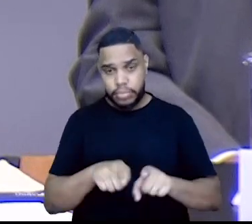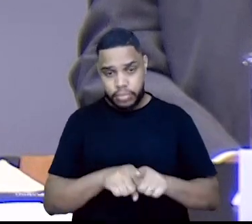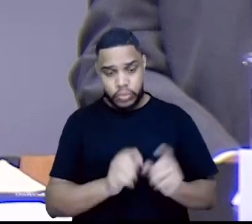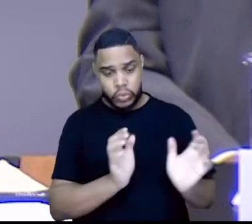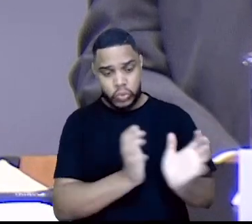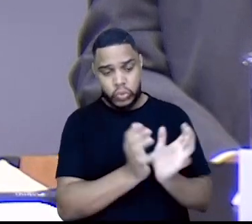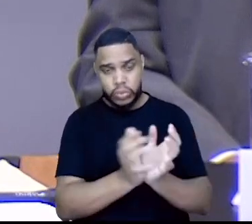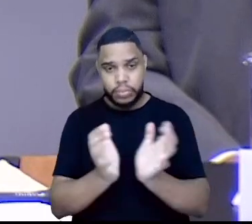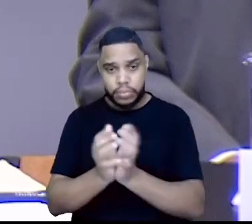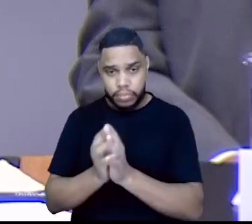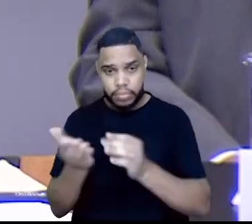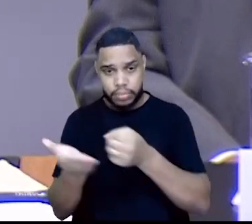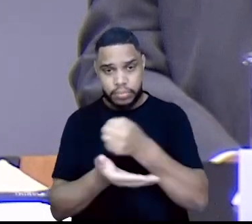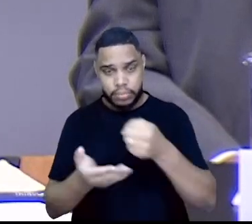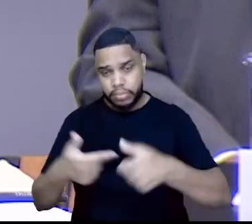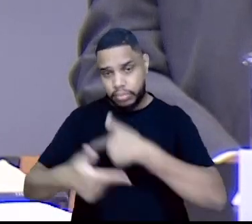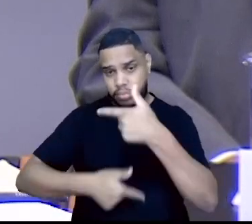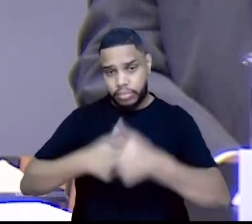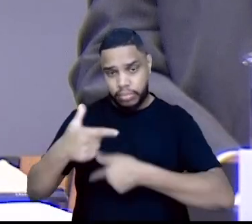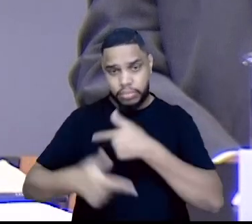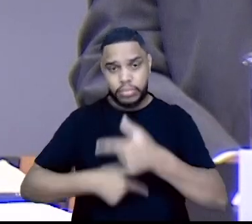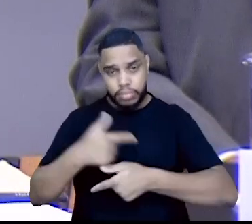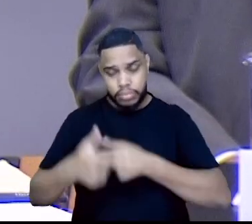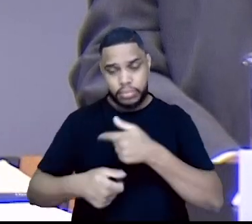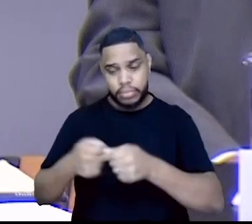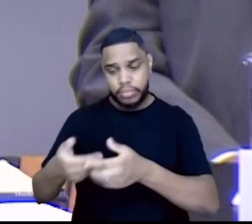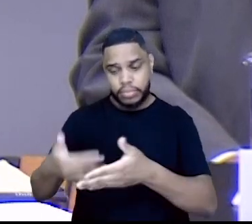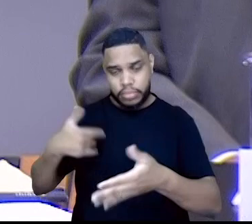fundamentais para operação com precedente.